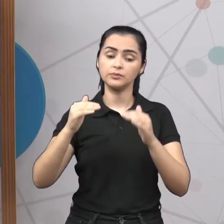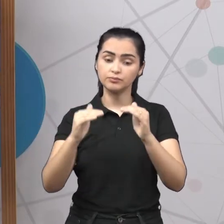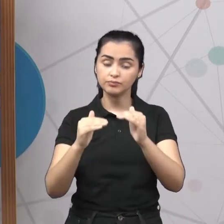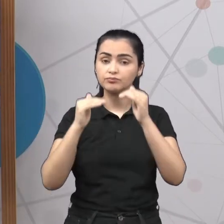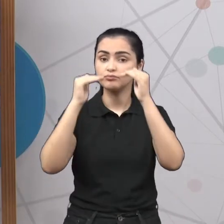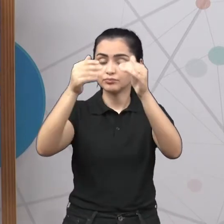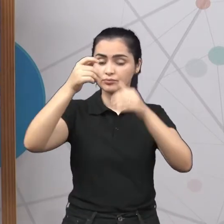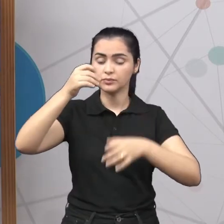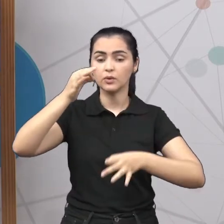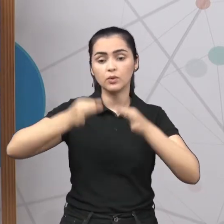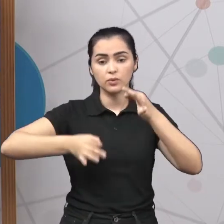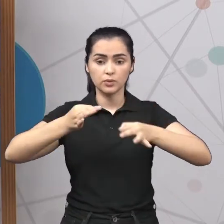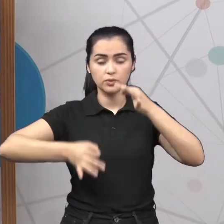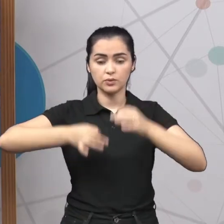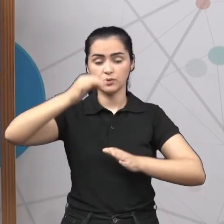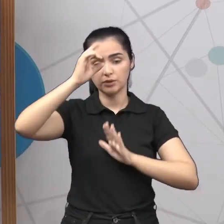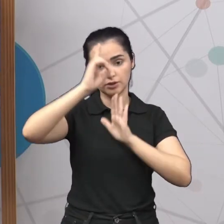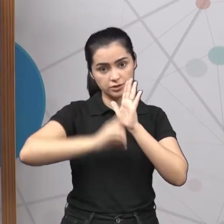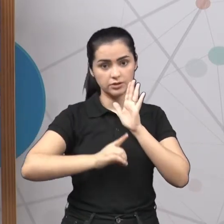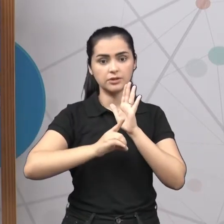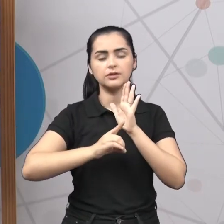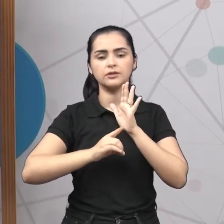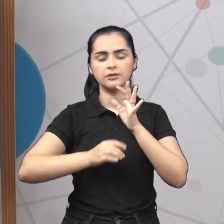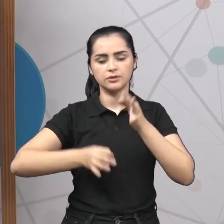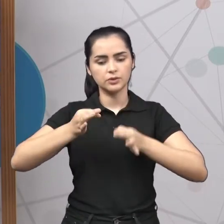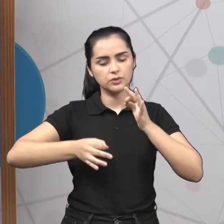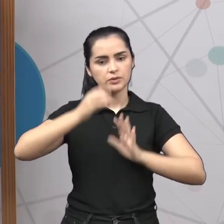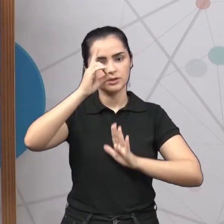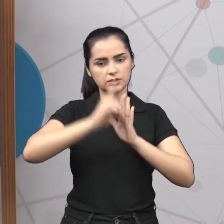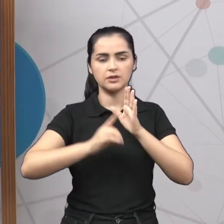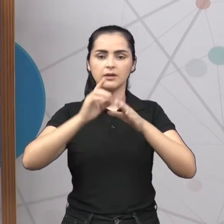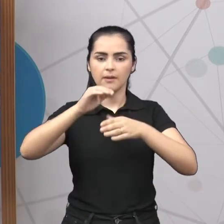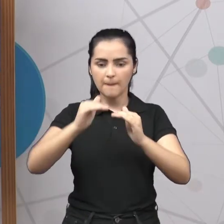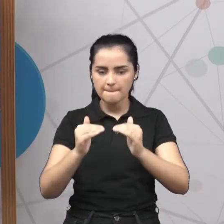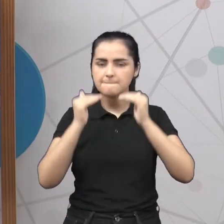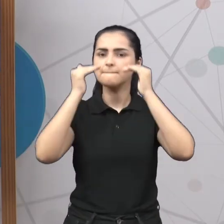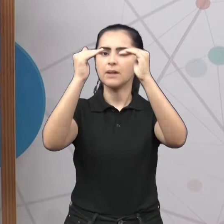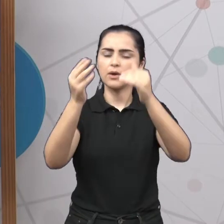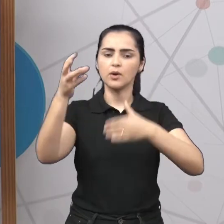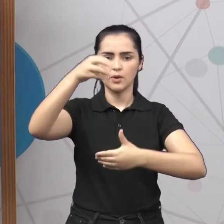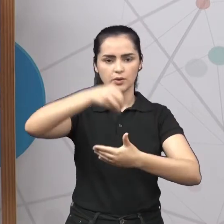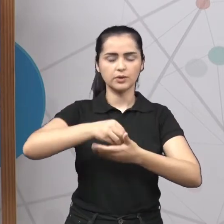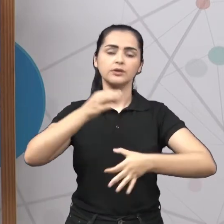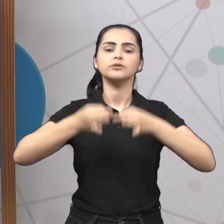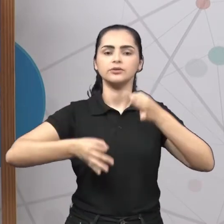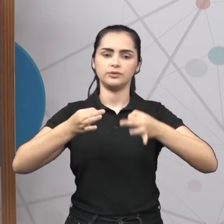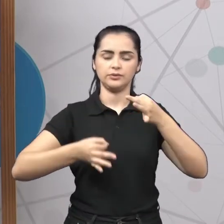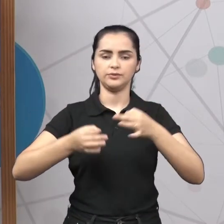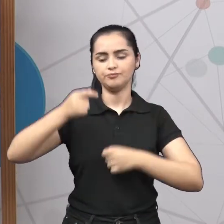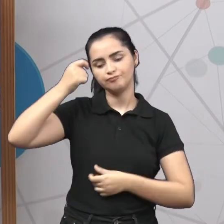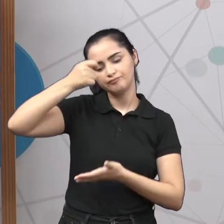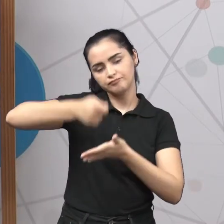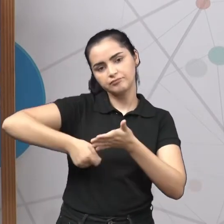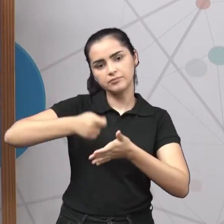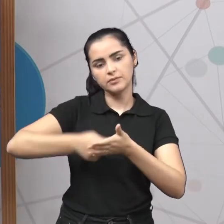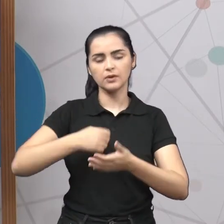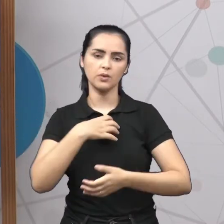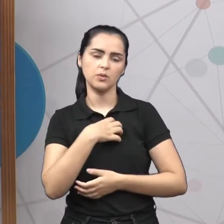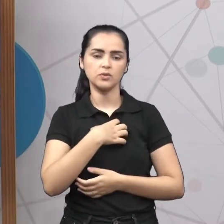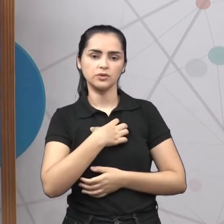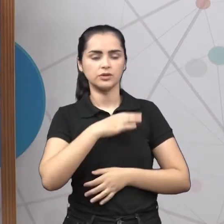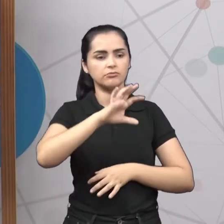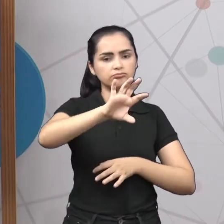O juiz de direito é a autoridade maior dentro da justiça. Ele julga as atitudes